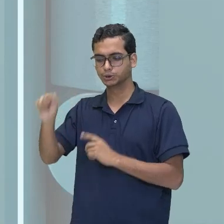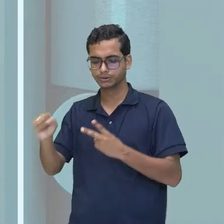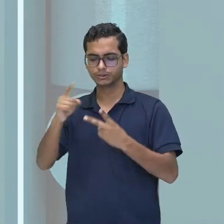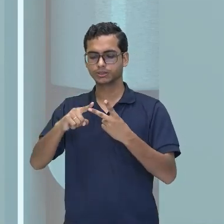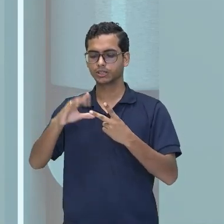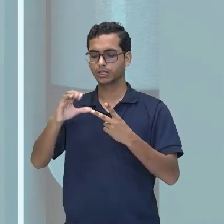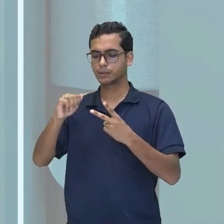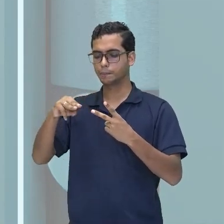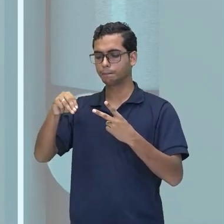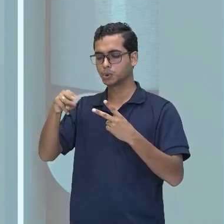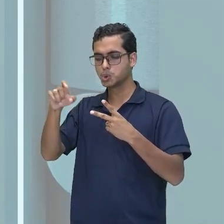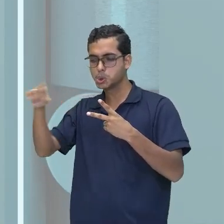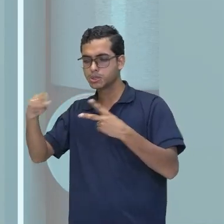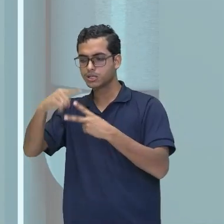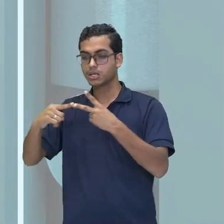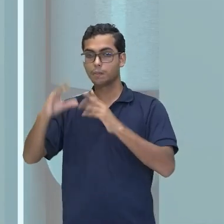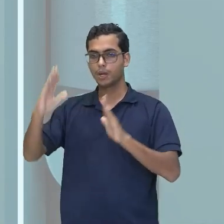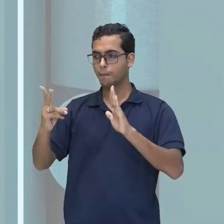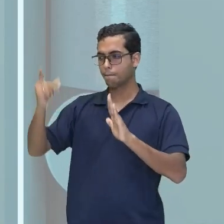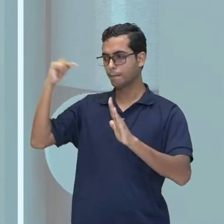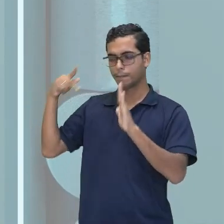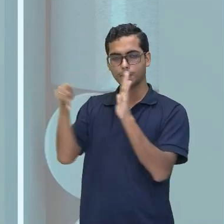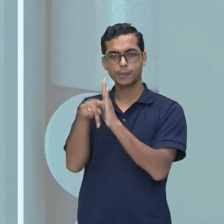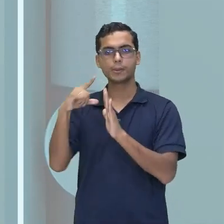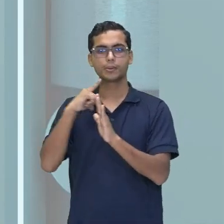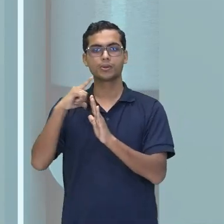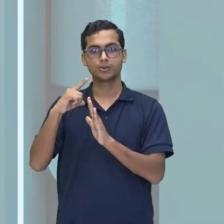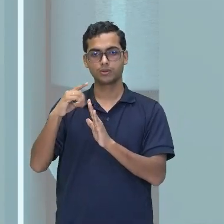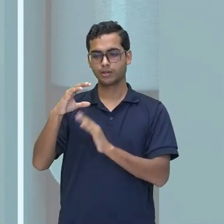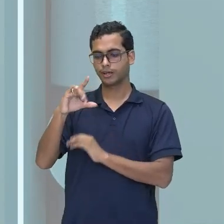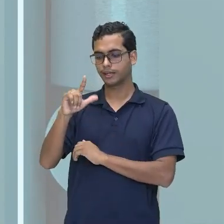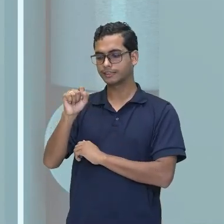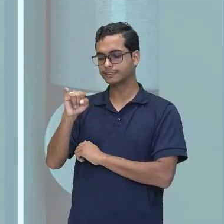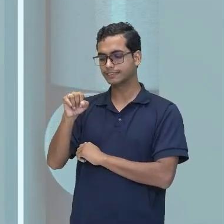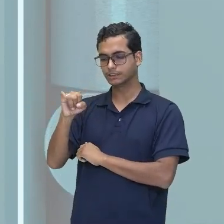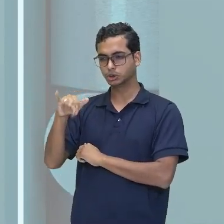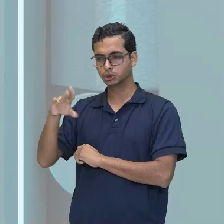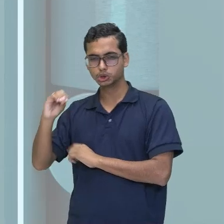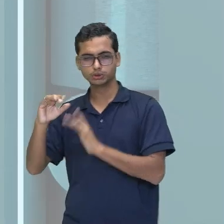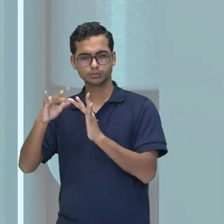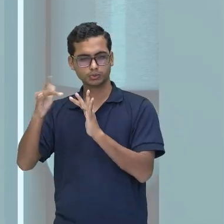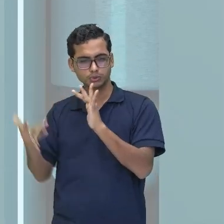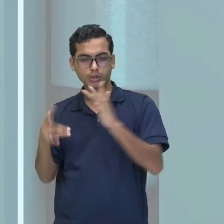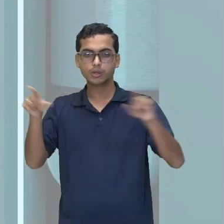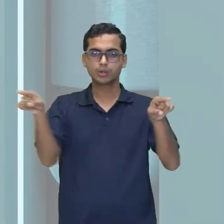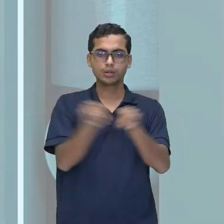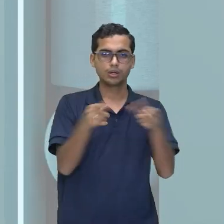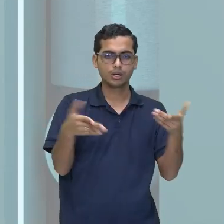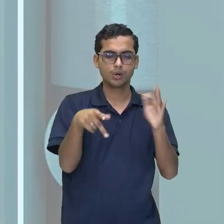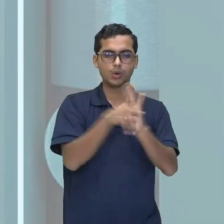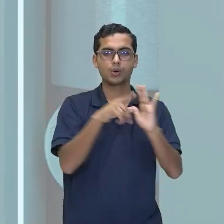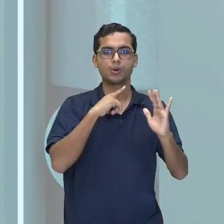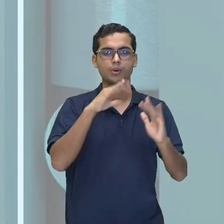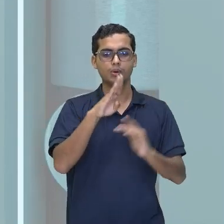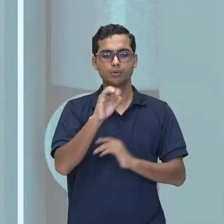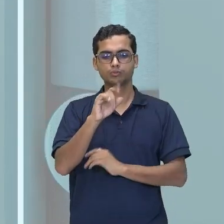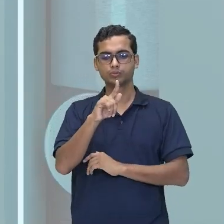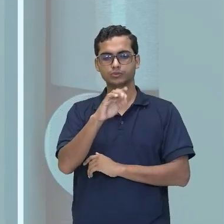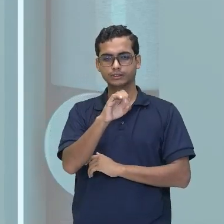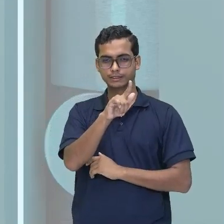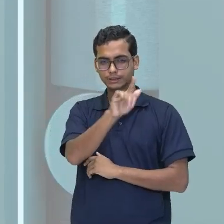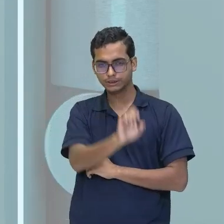Mas aqui no arcadismo português, Bocage fala com este poeta